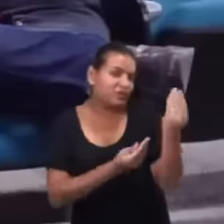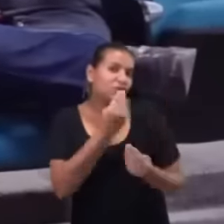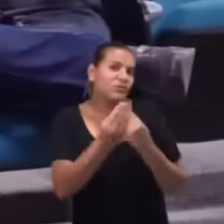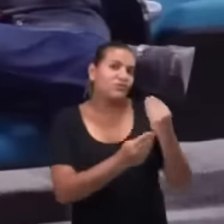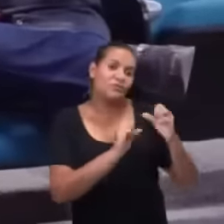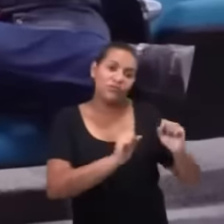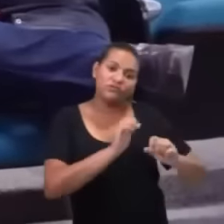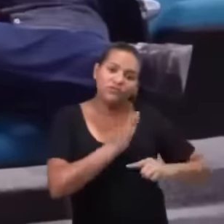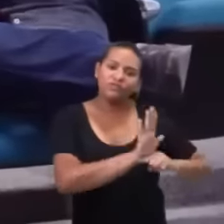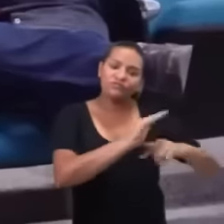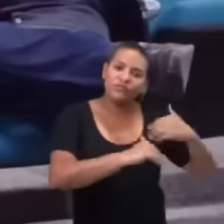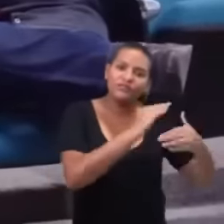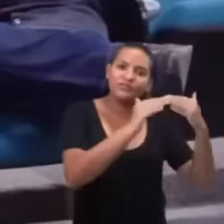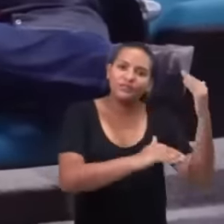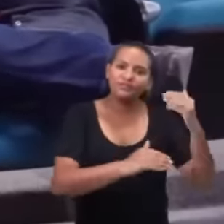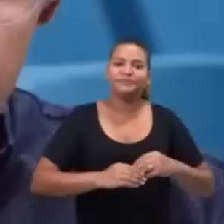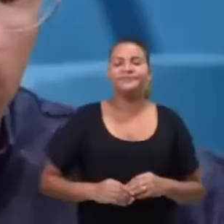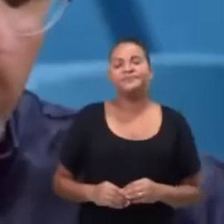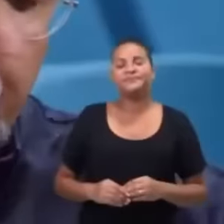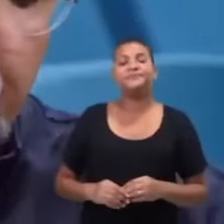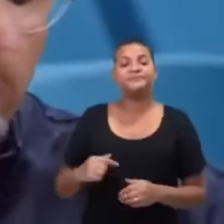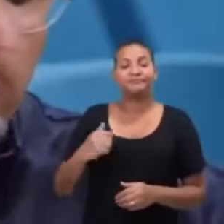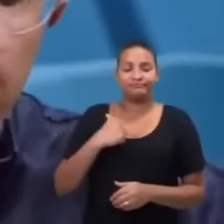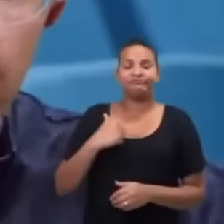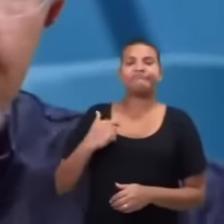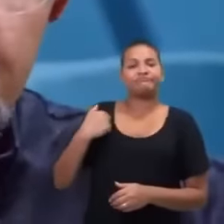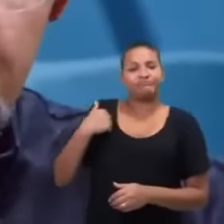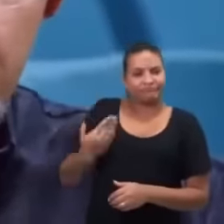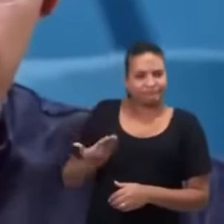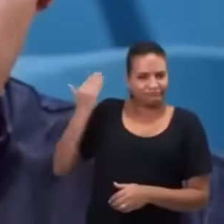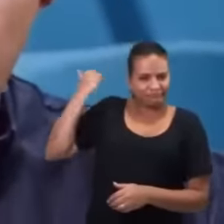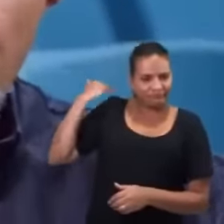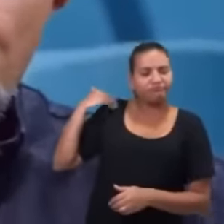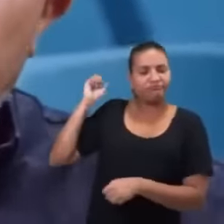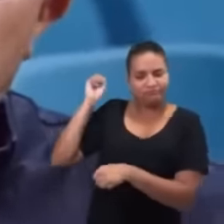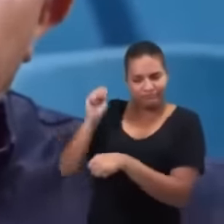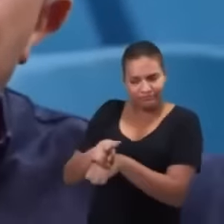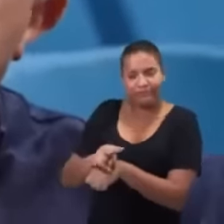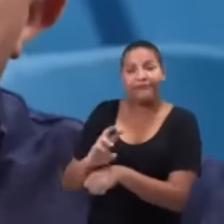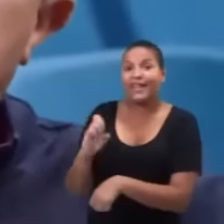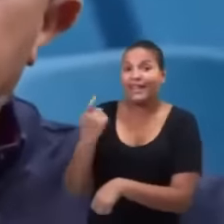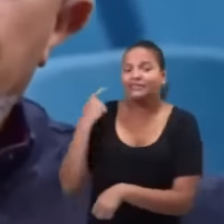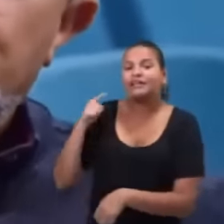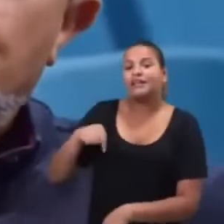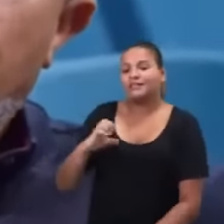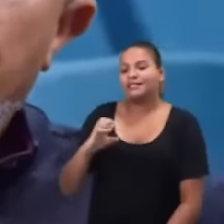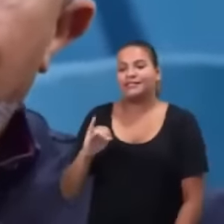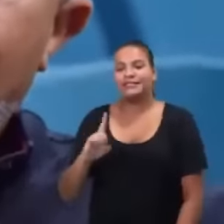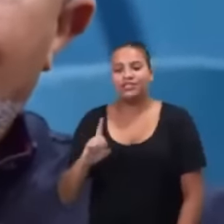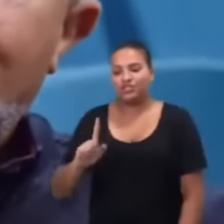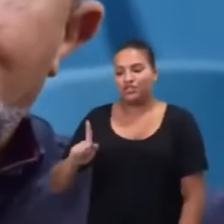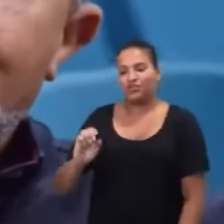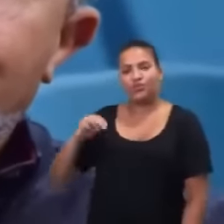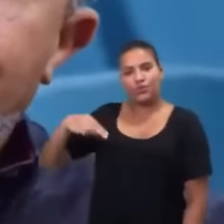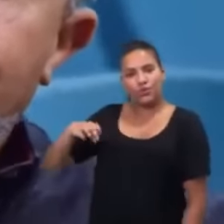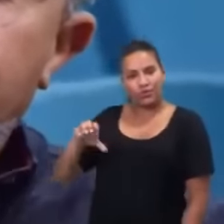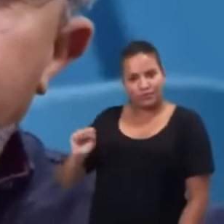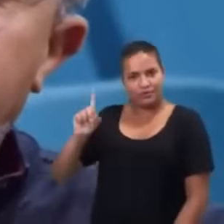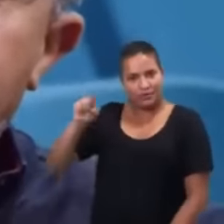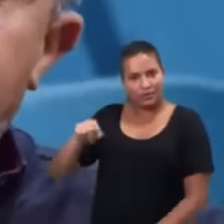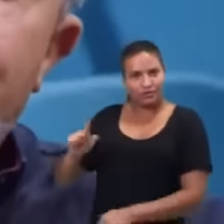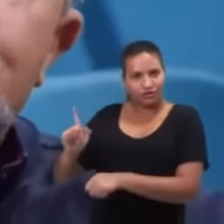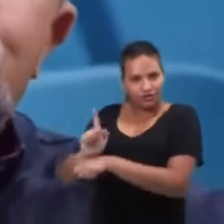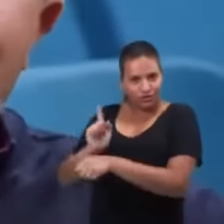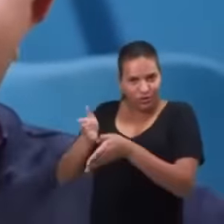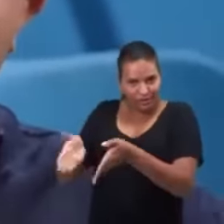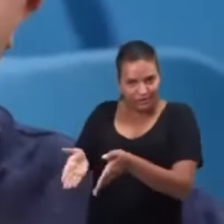liderava aqui o executivo era o Cid Gomes. Nessa chegada, houve uma reestruturação do parque escolar. Então,